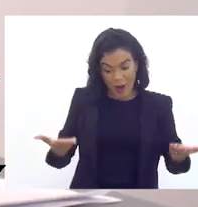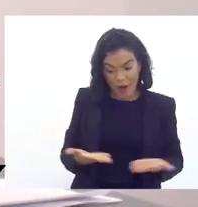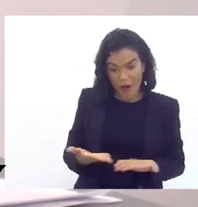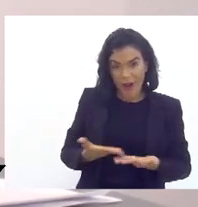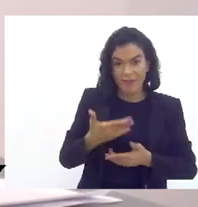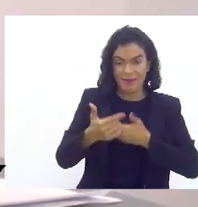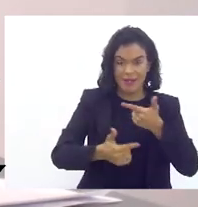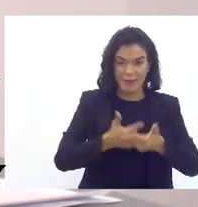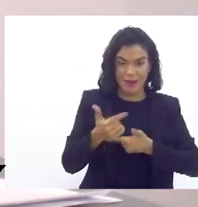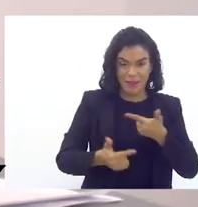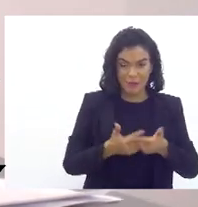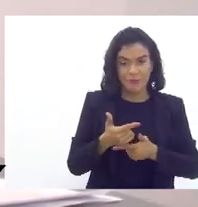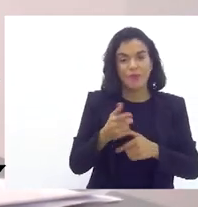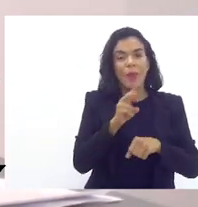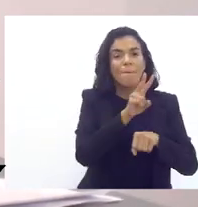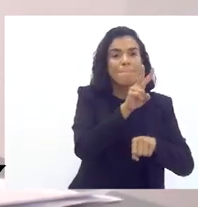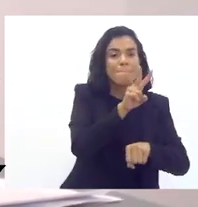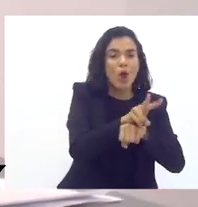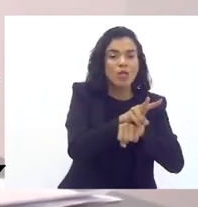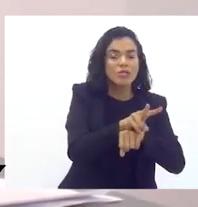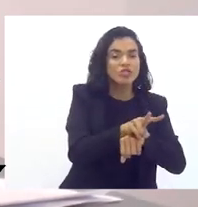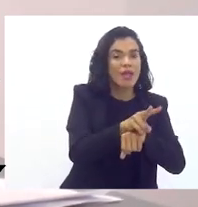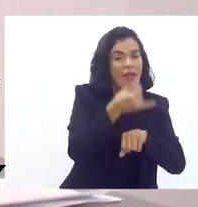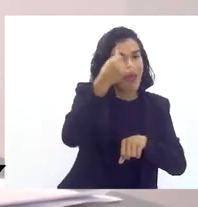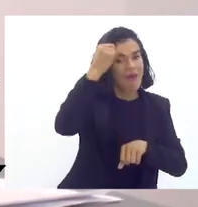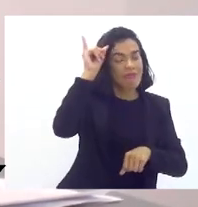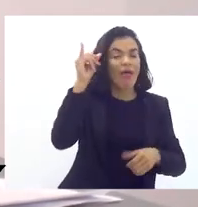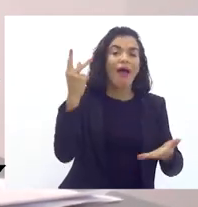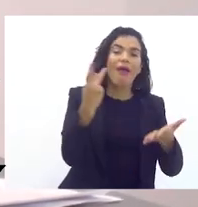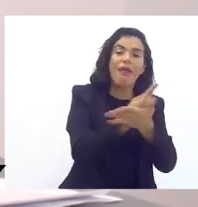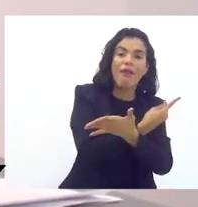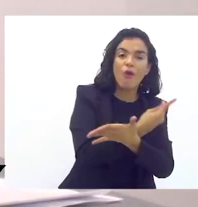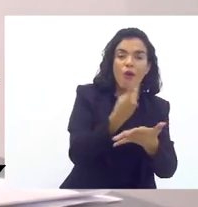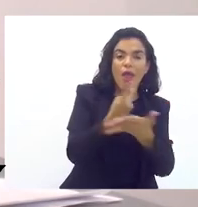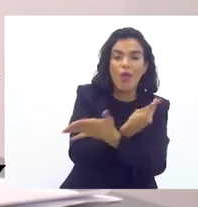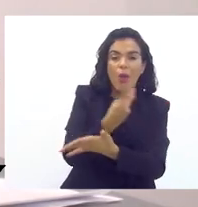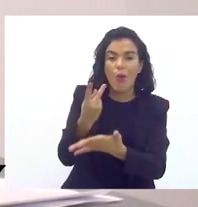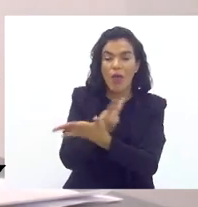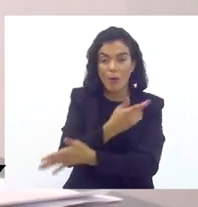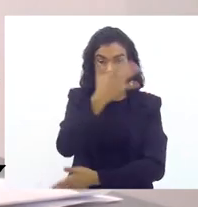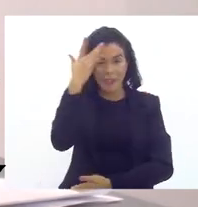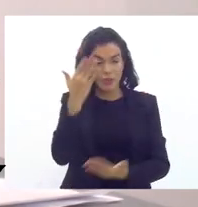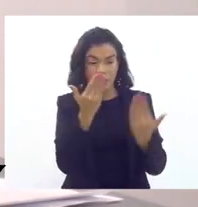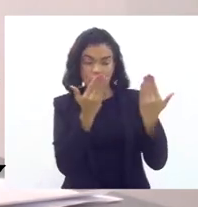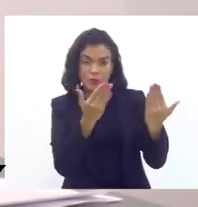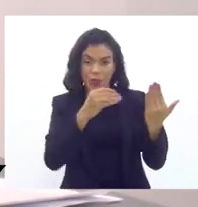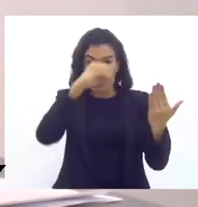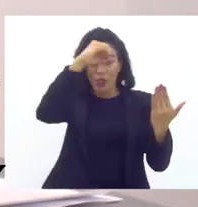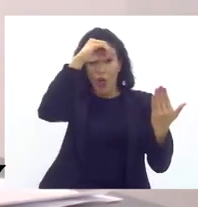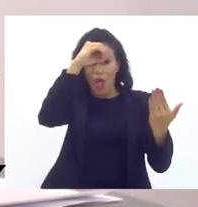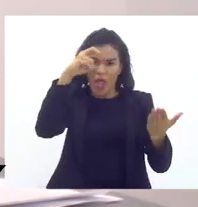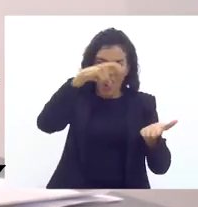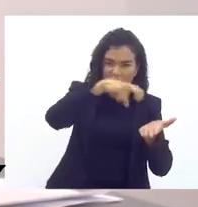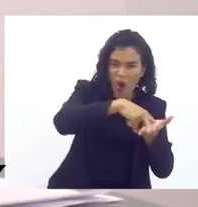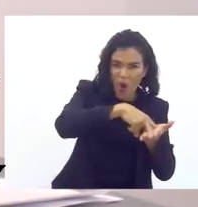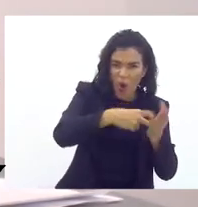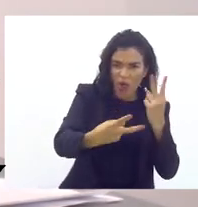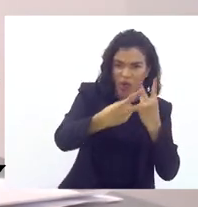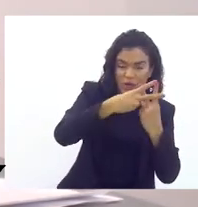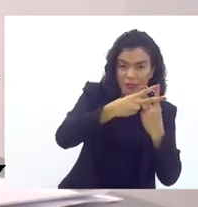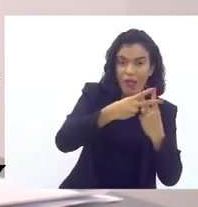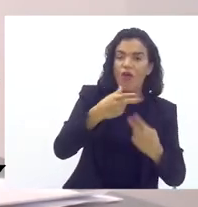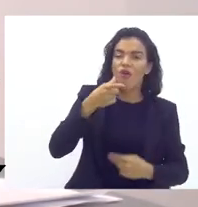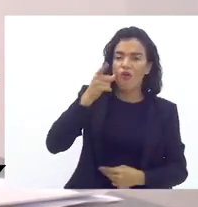aqui hoje proteger erros proteger que suspeitos inocentes sejam condenados eu falei isso